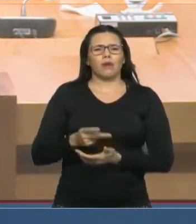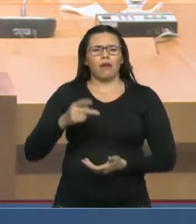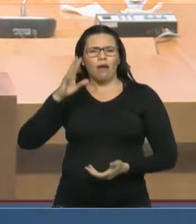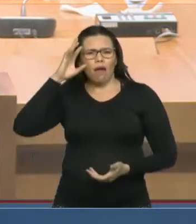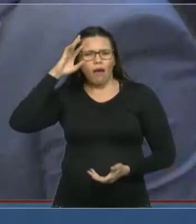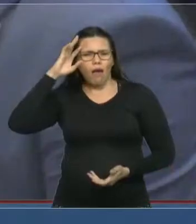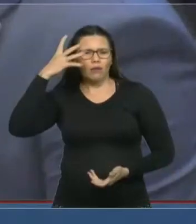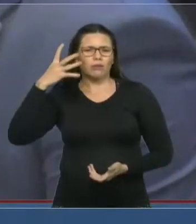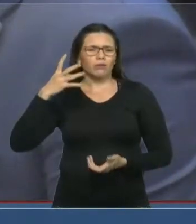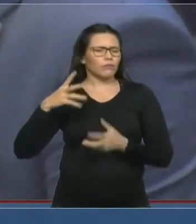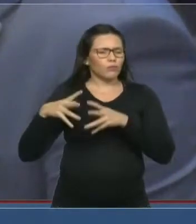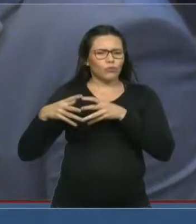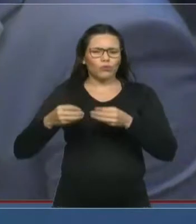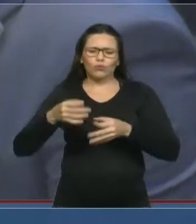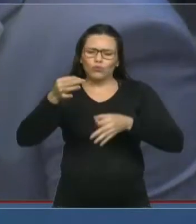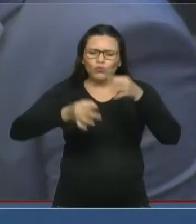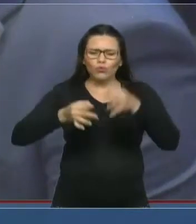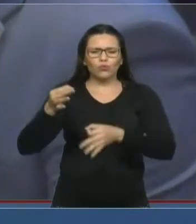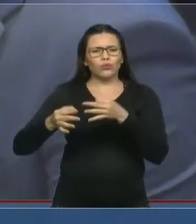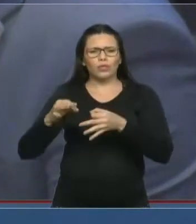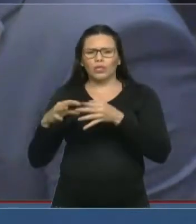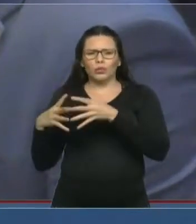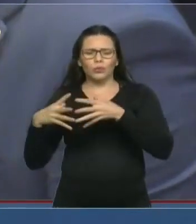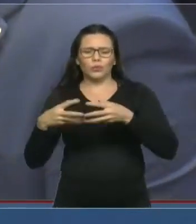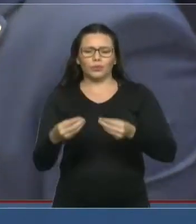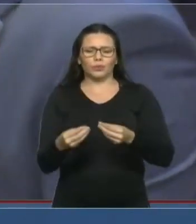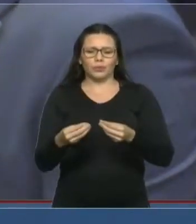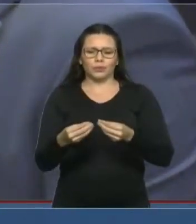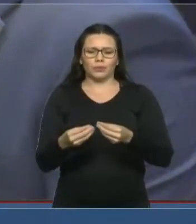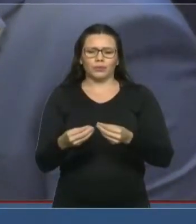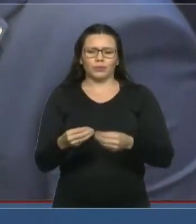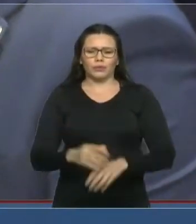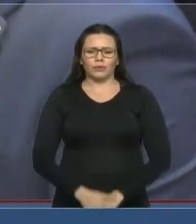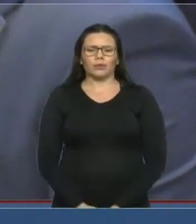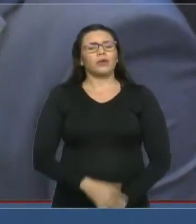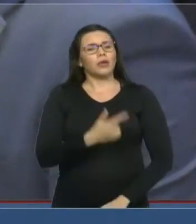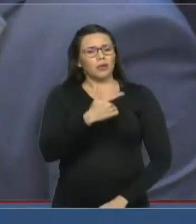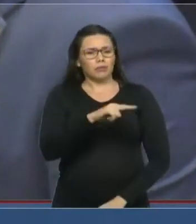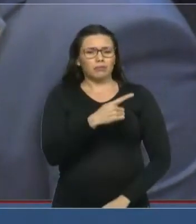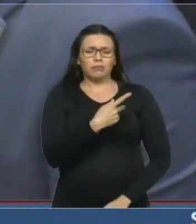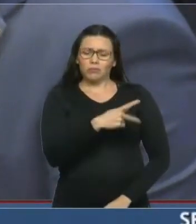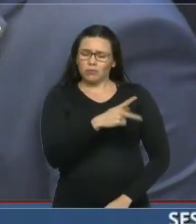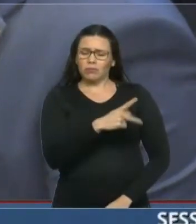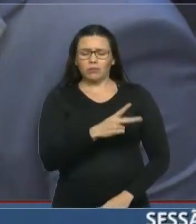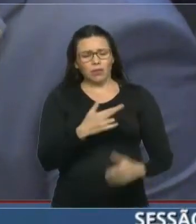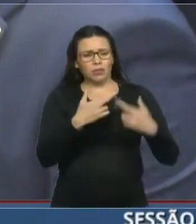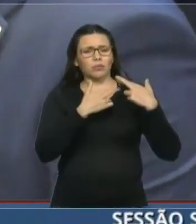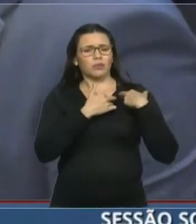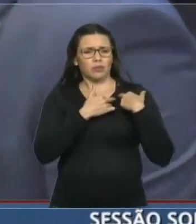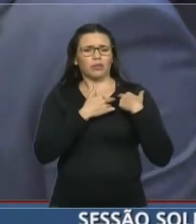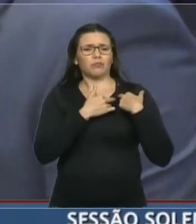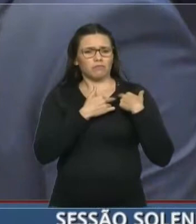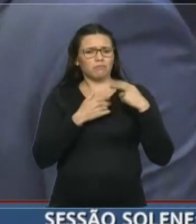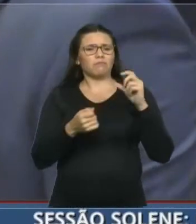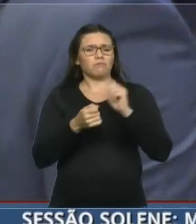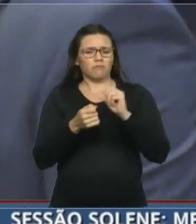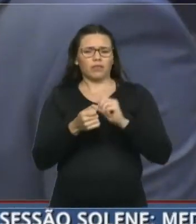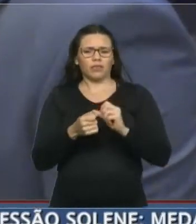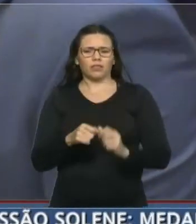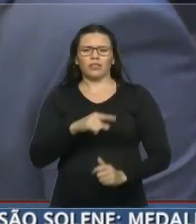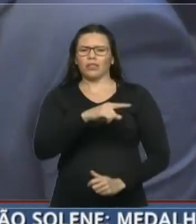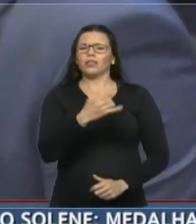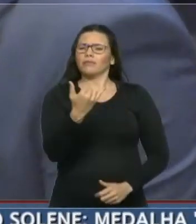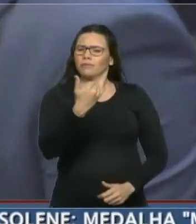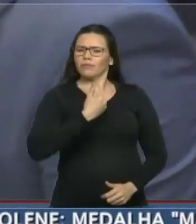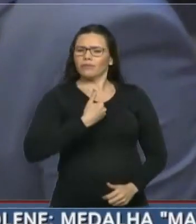julgar. É um desembargador que cumpre bem o seu papel e que, mais de uma vez, me disse: Otelino, eu